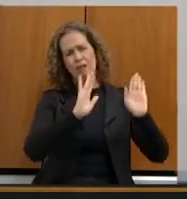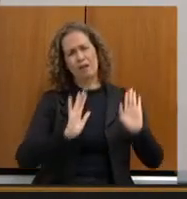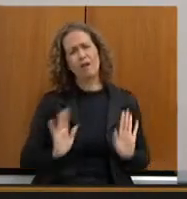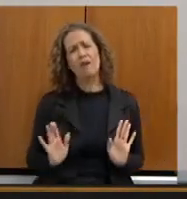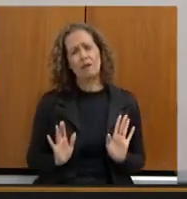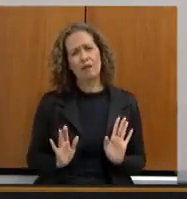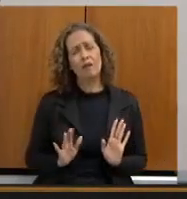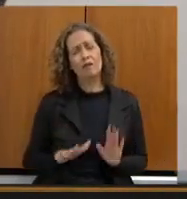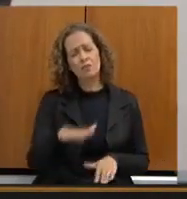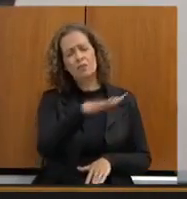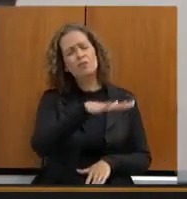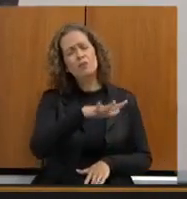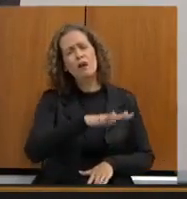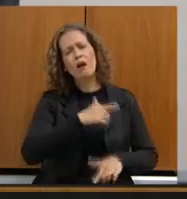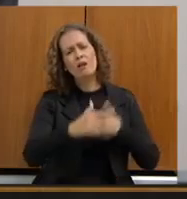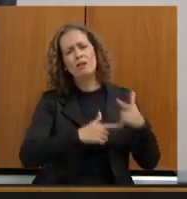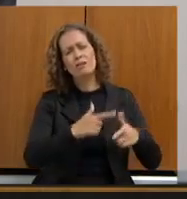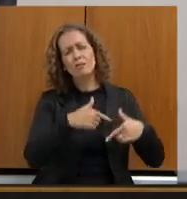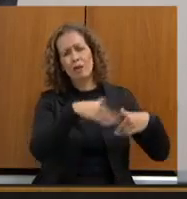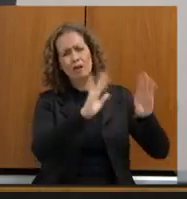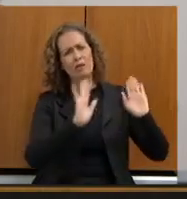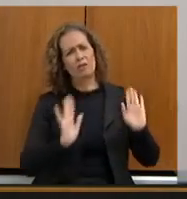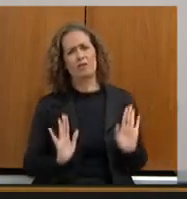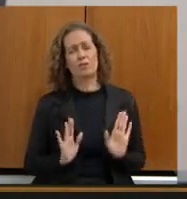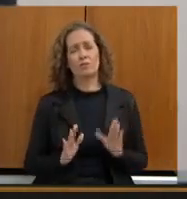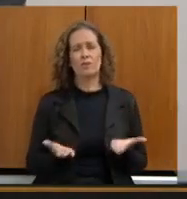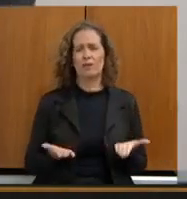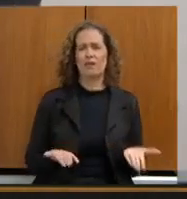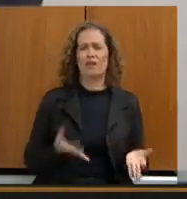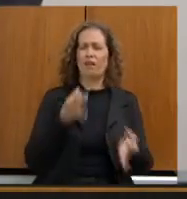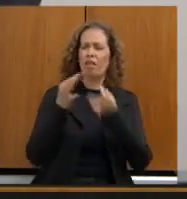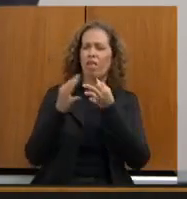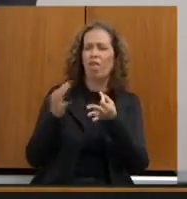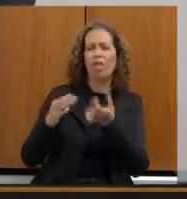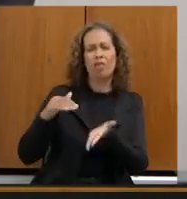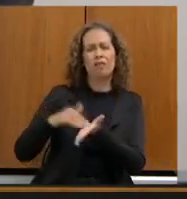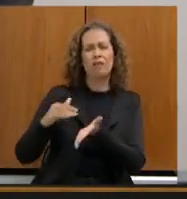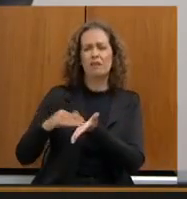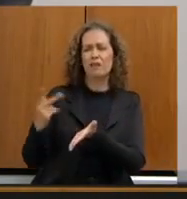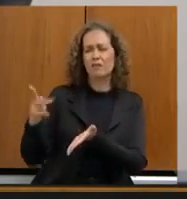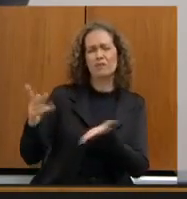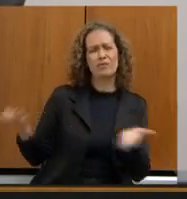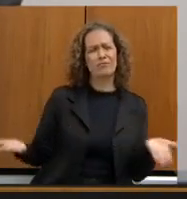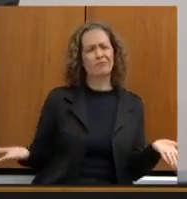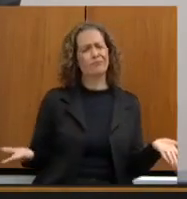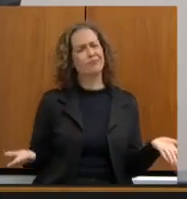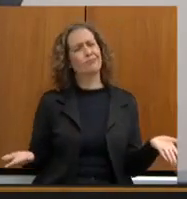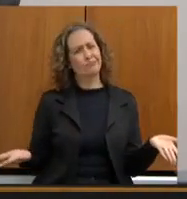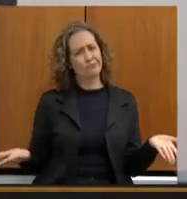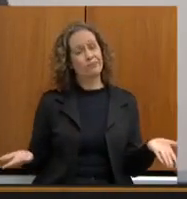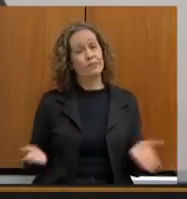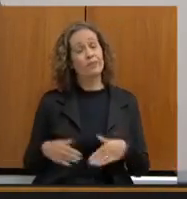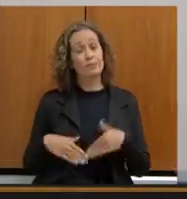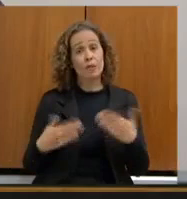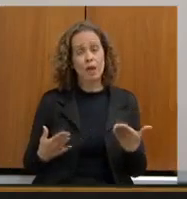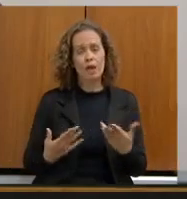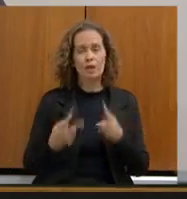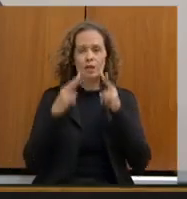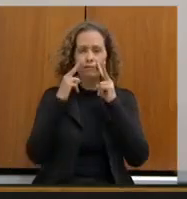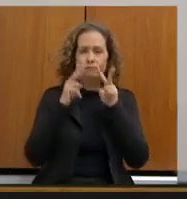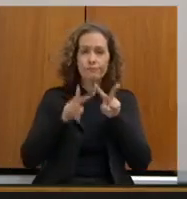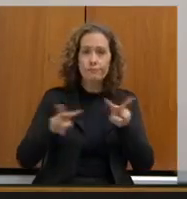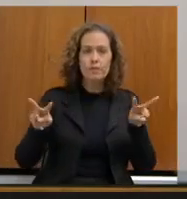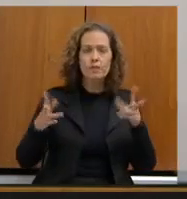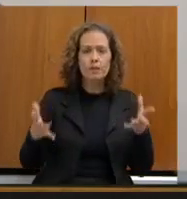na sua área de atuação prevista legalmente e palpitar lá na secretaria do Senhor então é essa Visa é só o visão